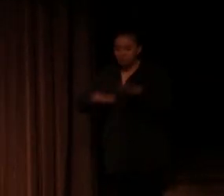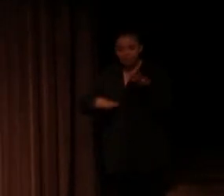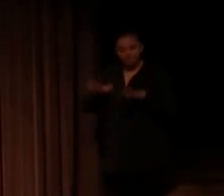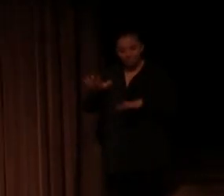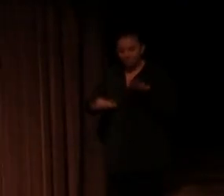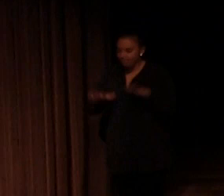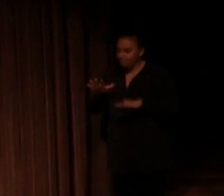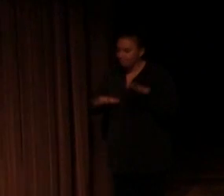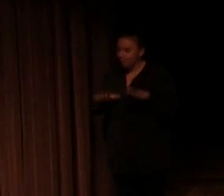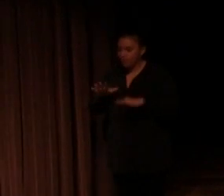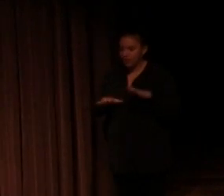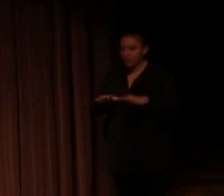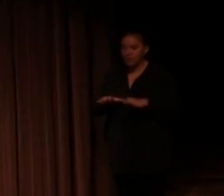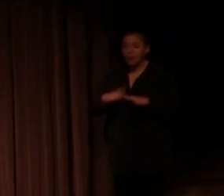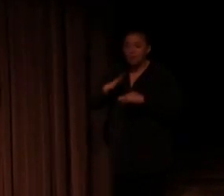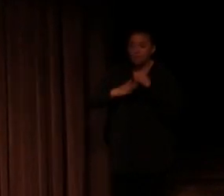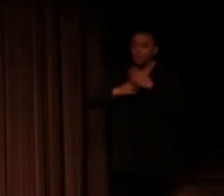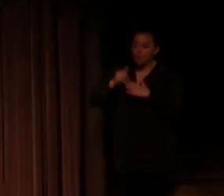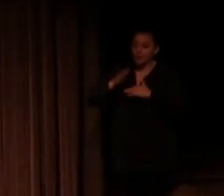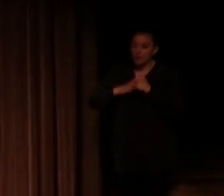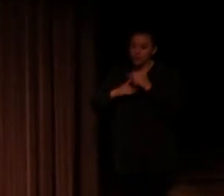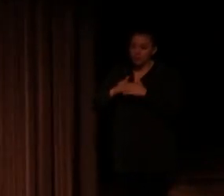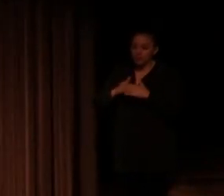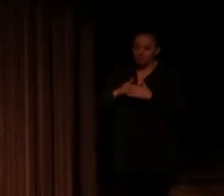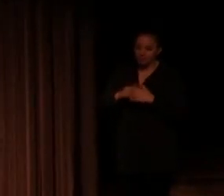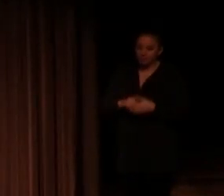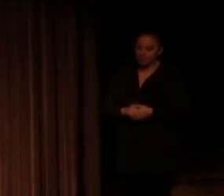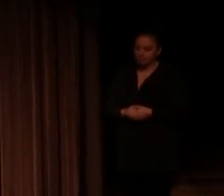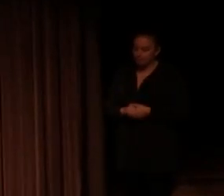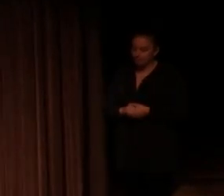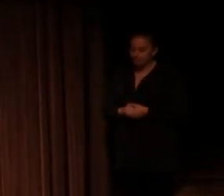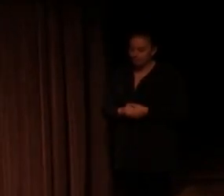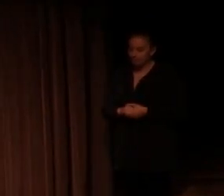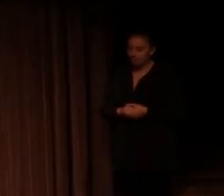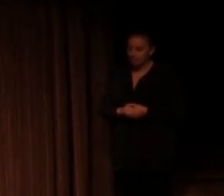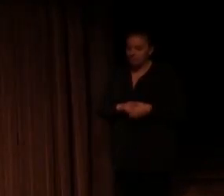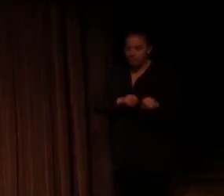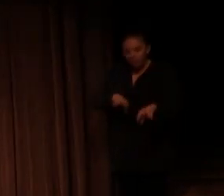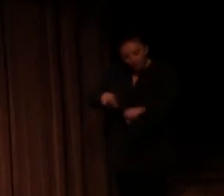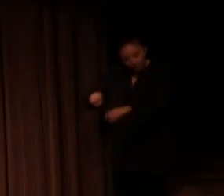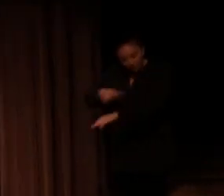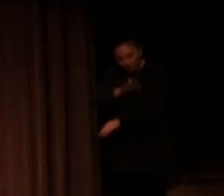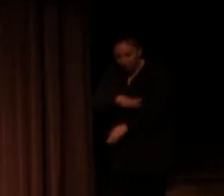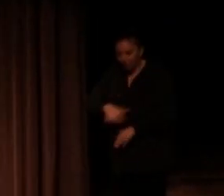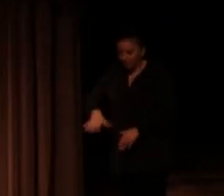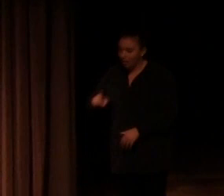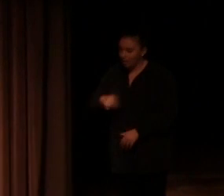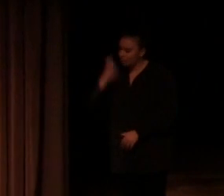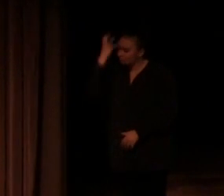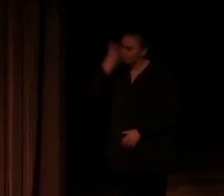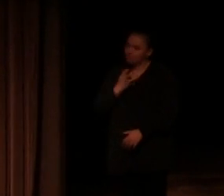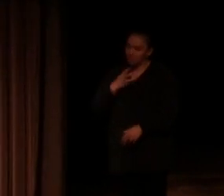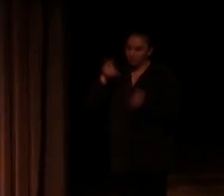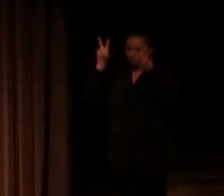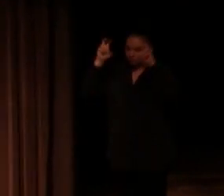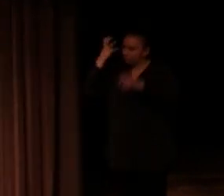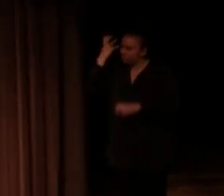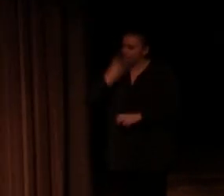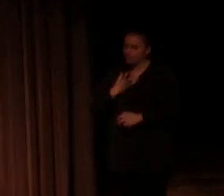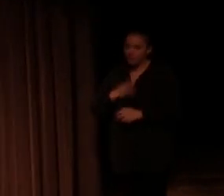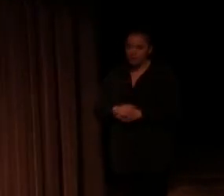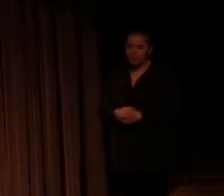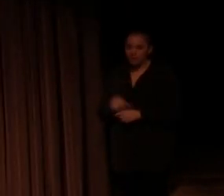fizemos ou deixamos de fazer na primeira infância é muito sério não é pouco importante